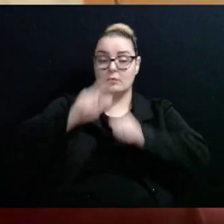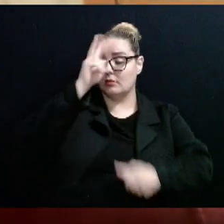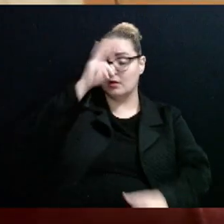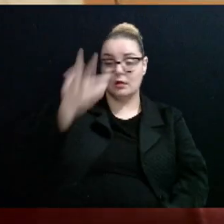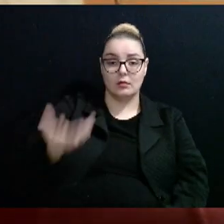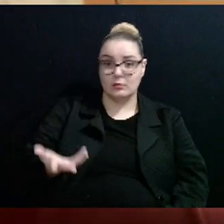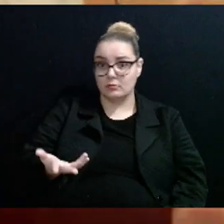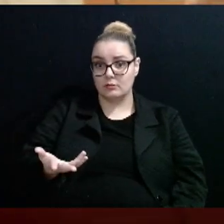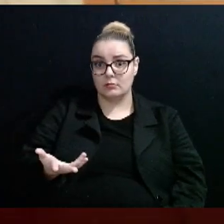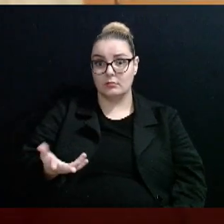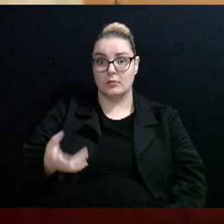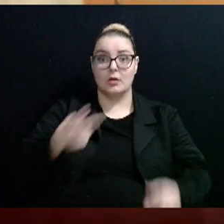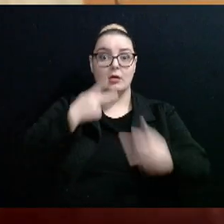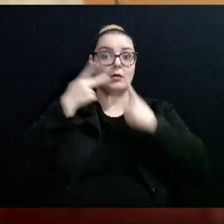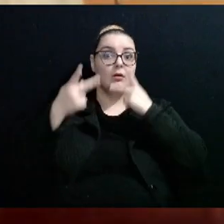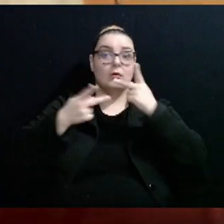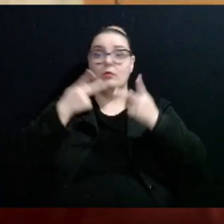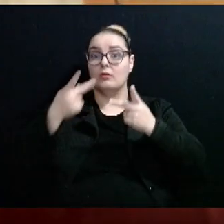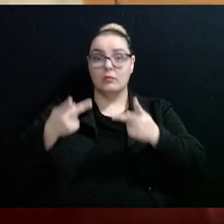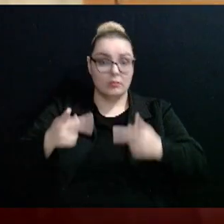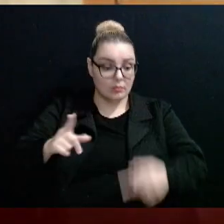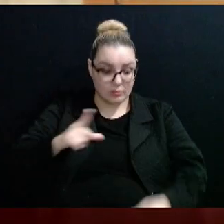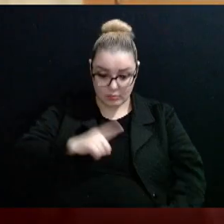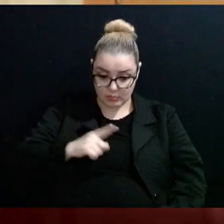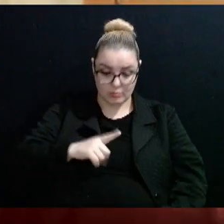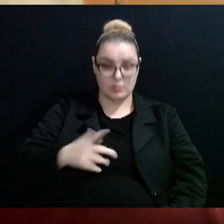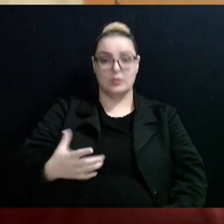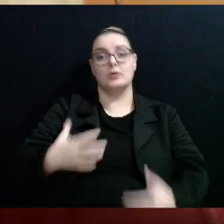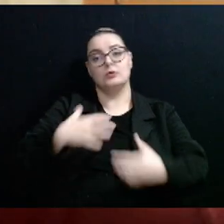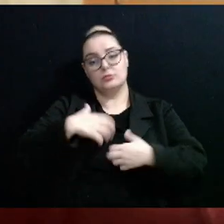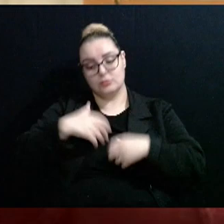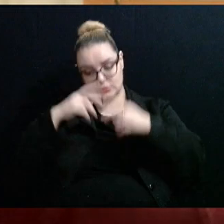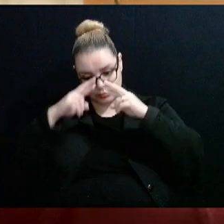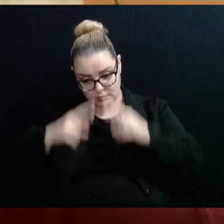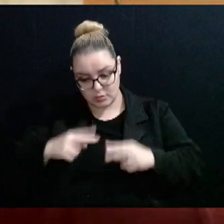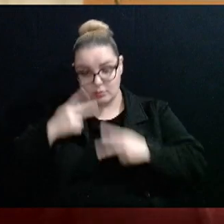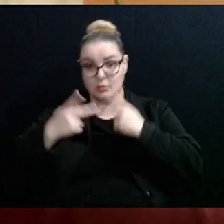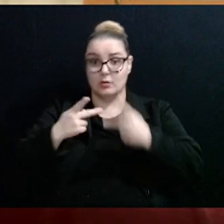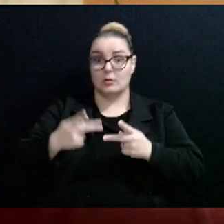o que eu tenho de uma forma respeitosa, para falar com outra pessoa.